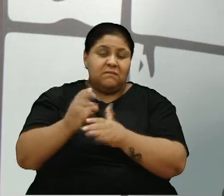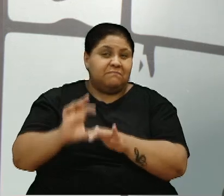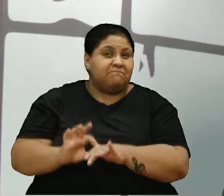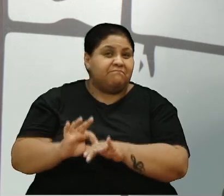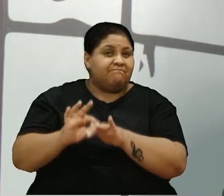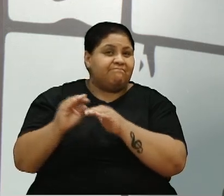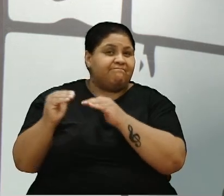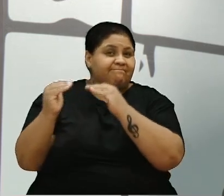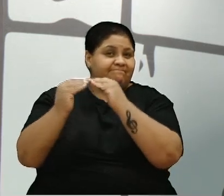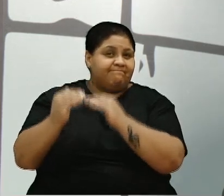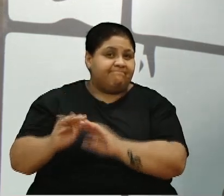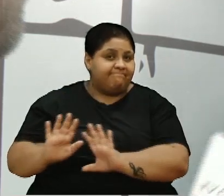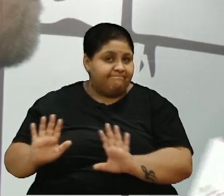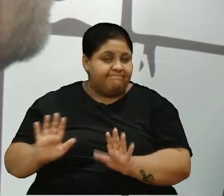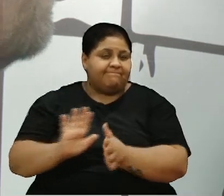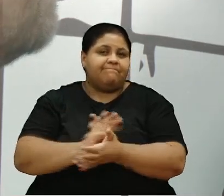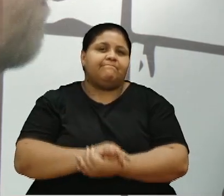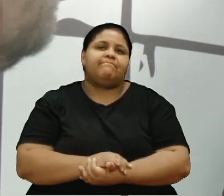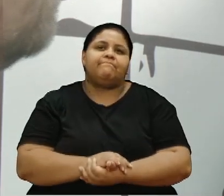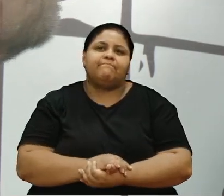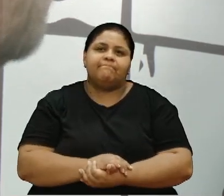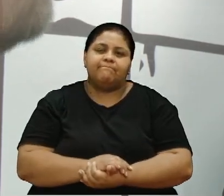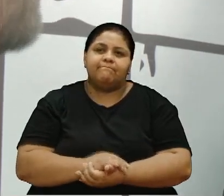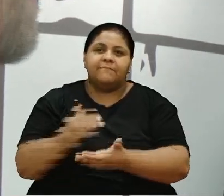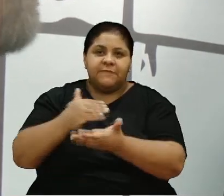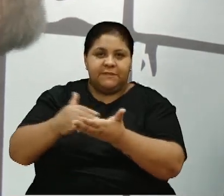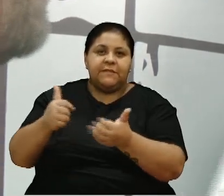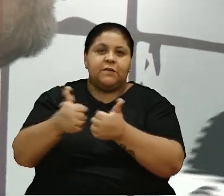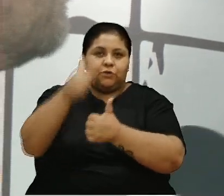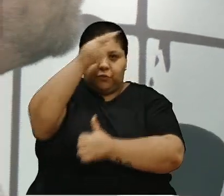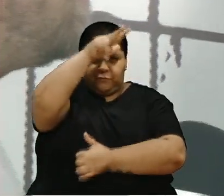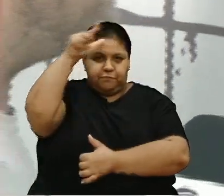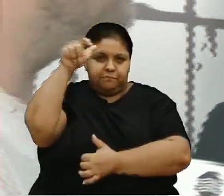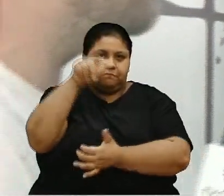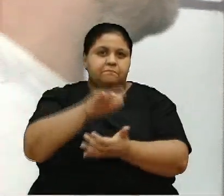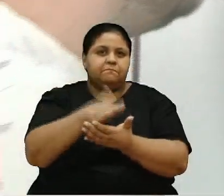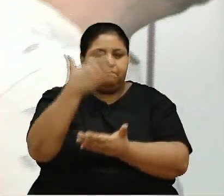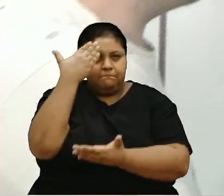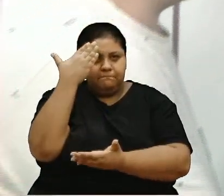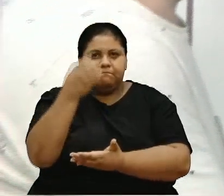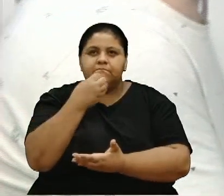tão alinhado com isso, tá? O secretário e o prefeito, no caso. Vereador, obrigado, bom trabalho. Muito obrigado.